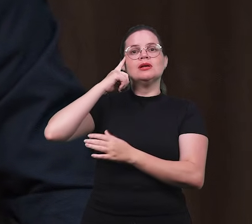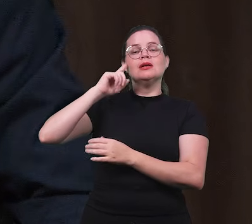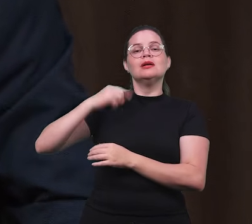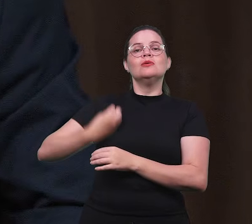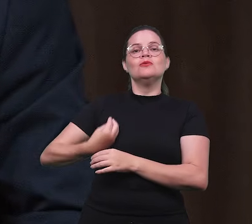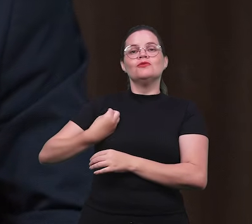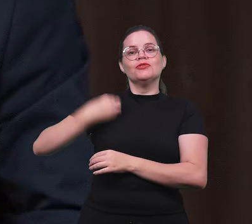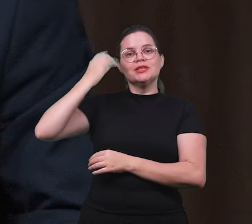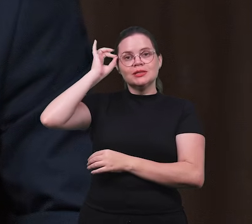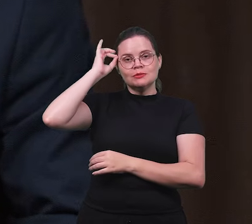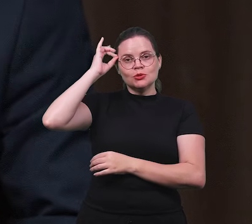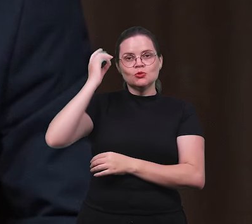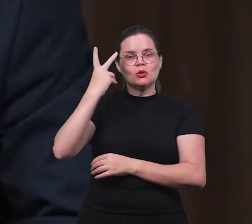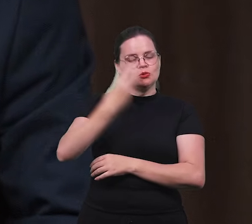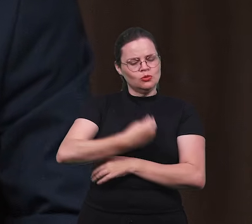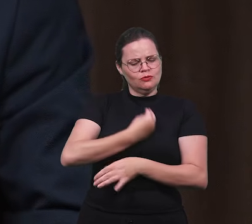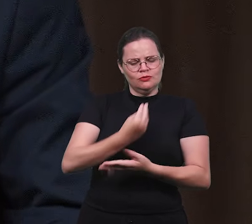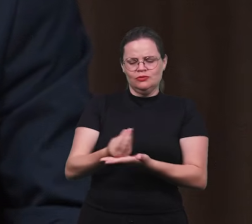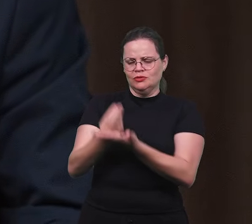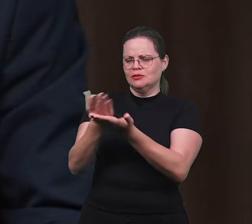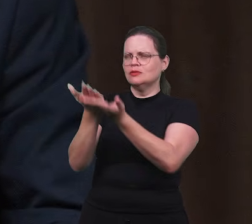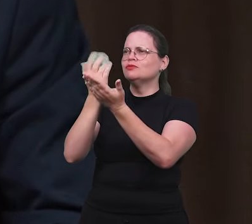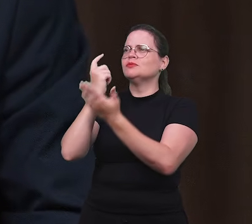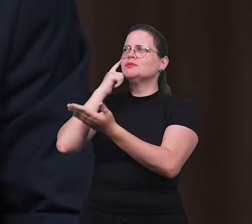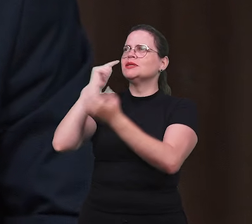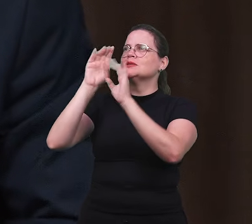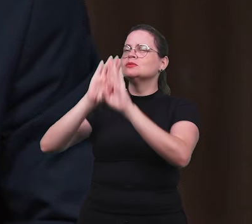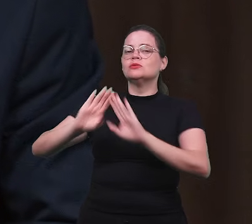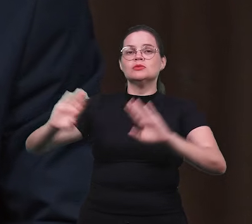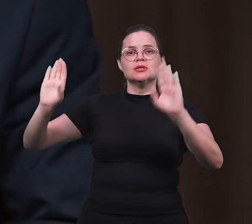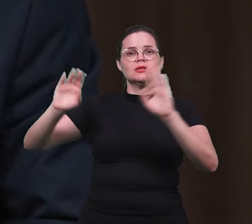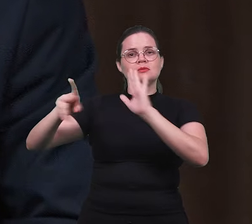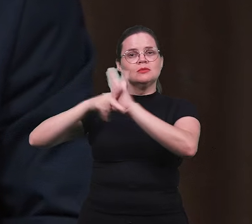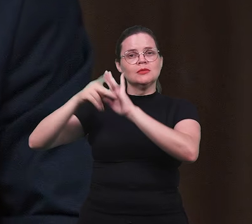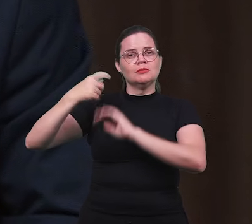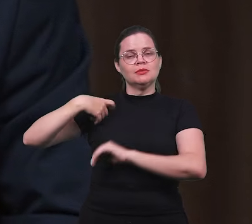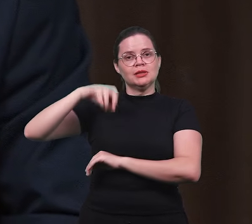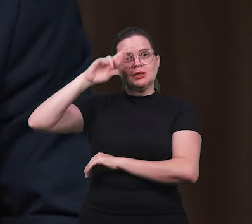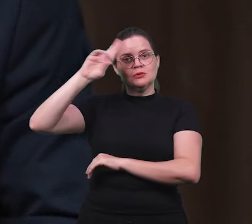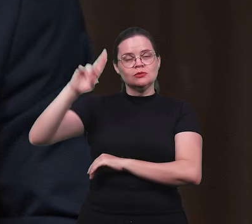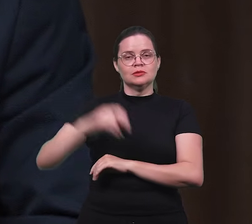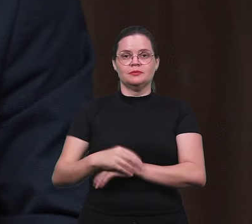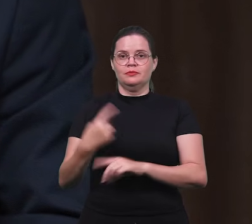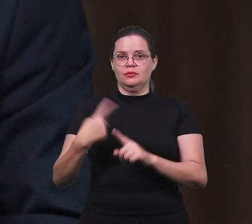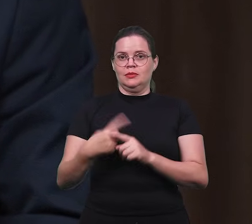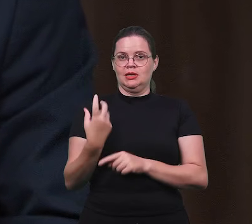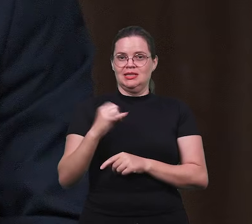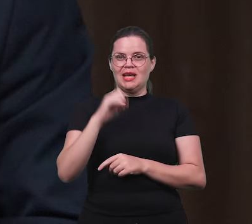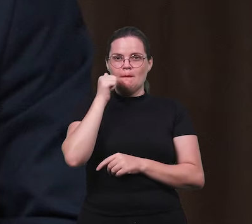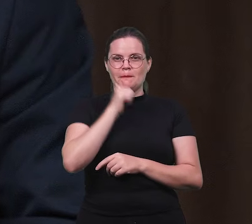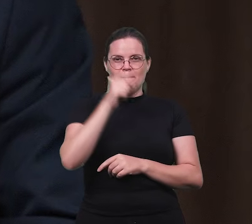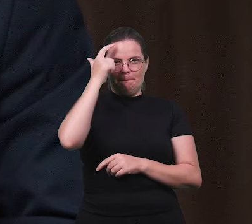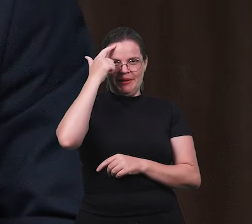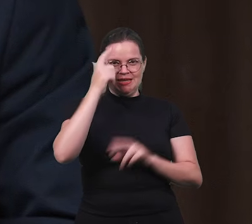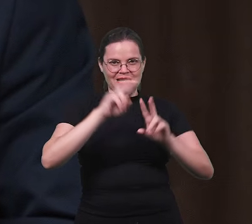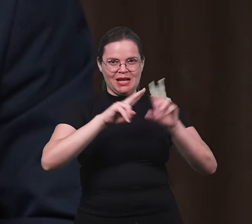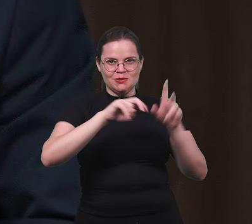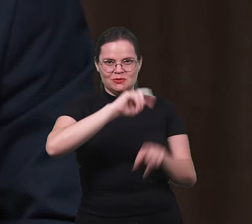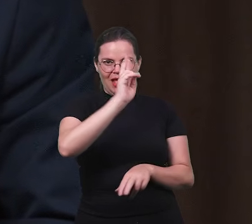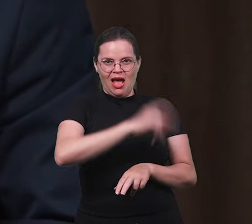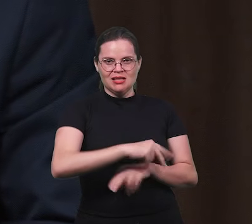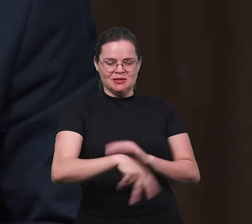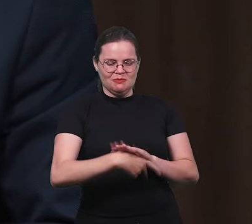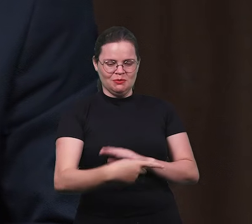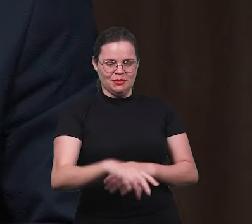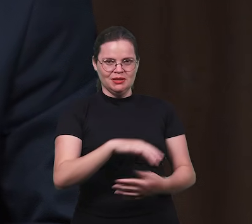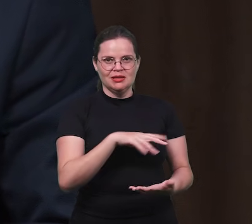espiritual, seja consagrada, seja do céu, seja do Senhor. Porque a mulher rasteira, ela não vai dar